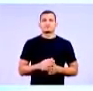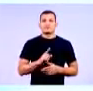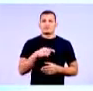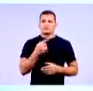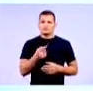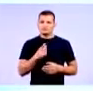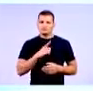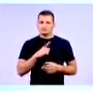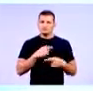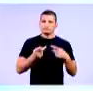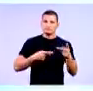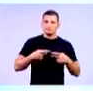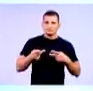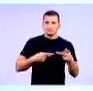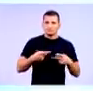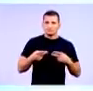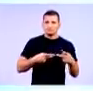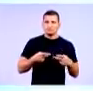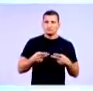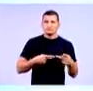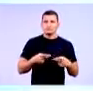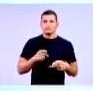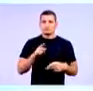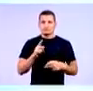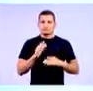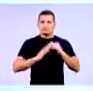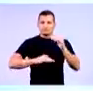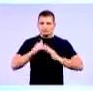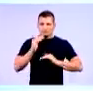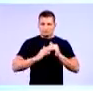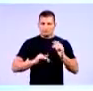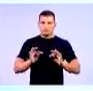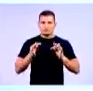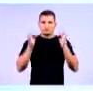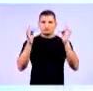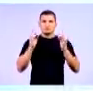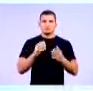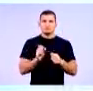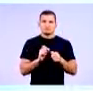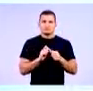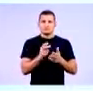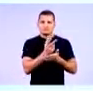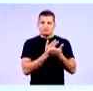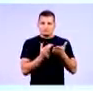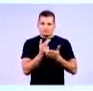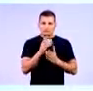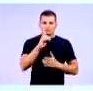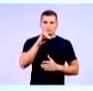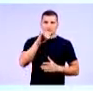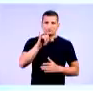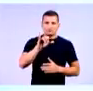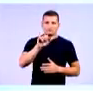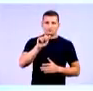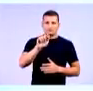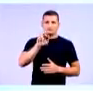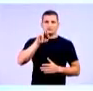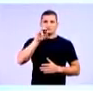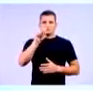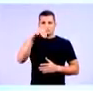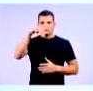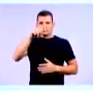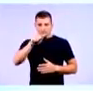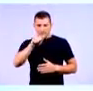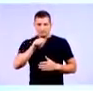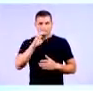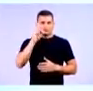a parte do projeto, que aí o profissional de tecnologia vai desenvolver os diagramas que a gente conheceu aqui na disciplina, né, os diagramas